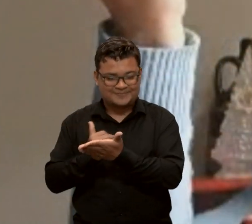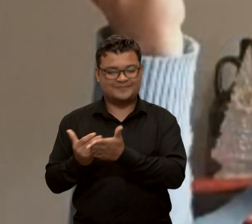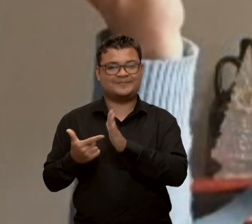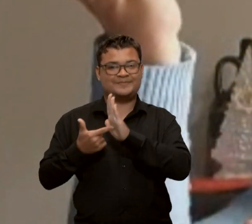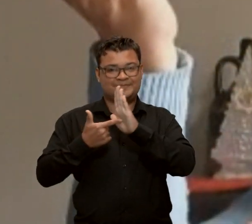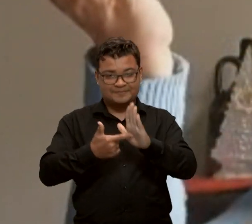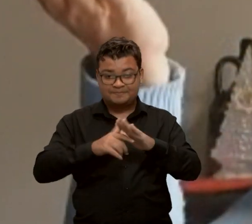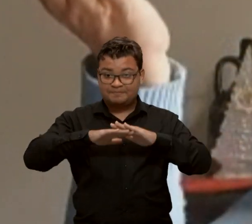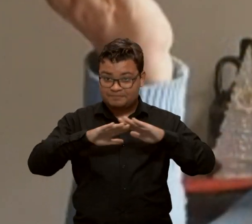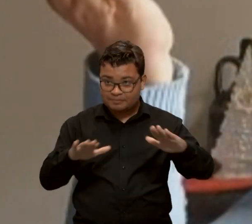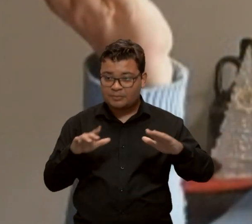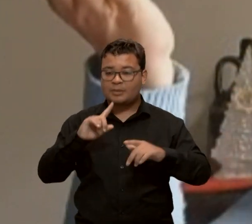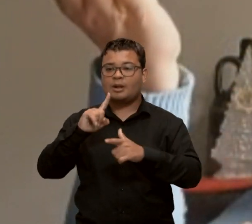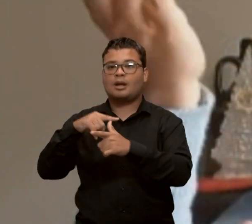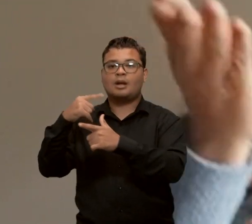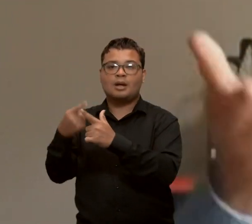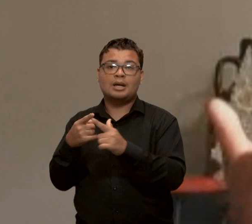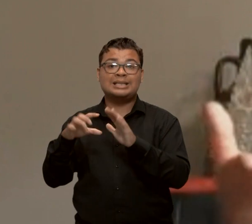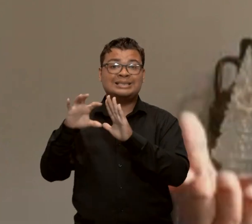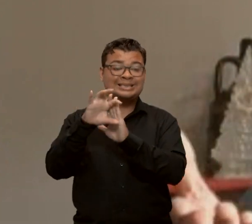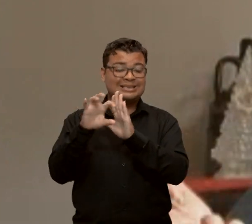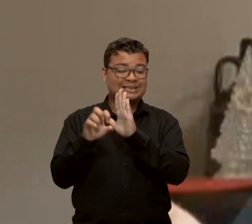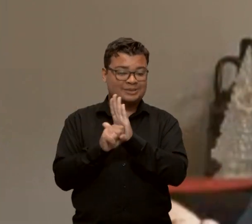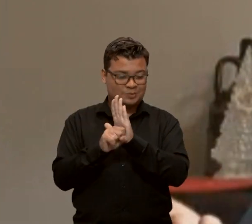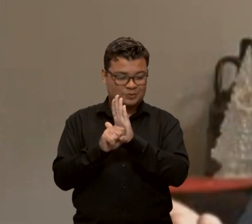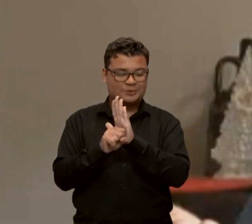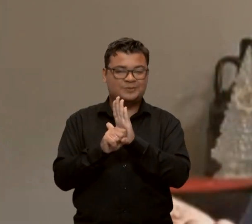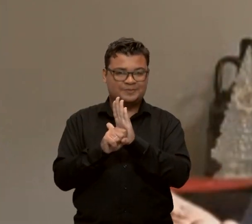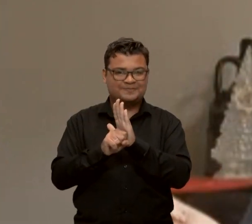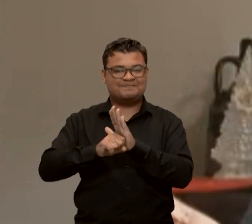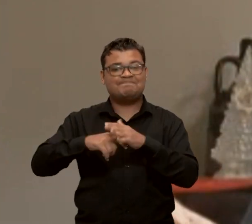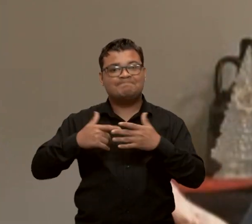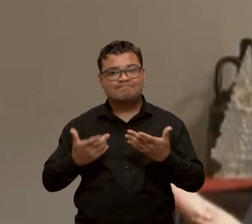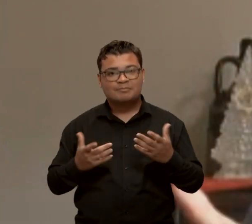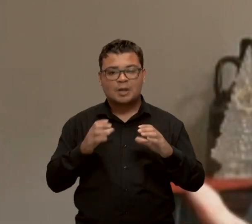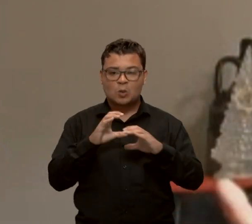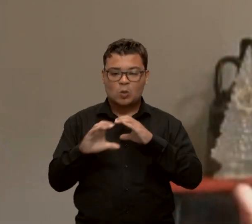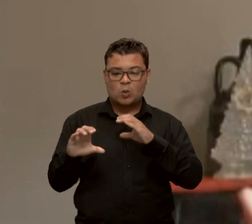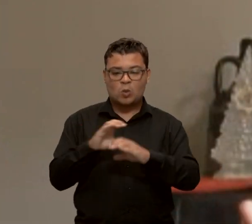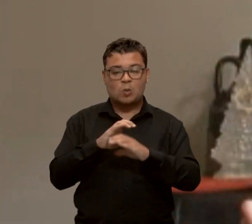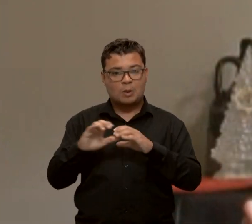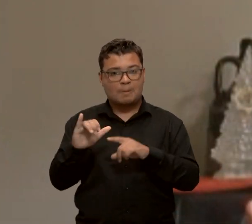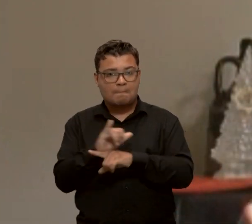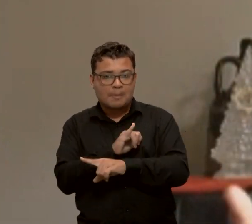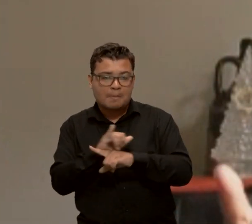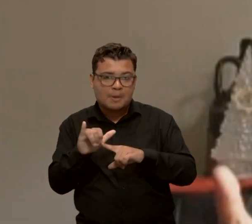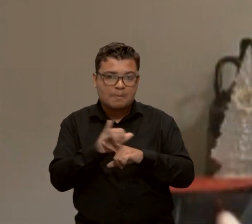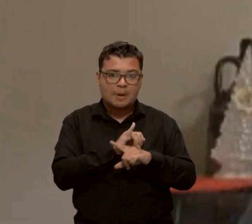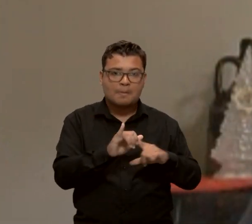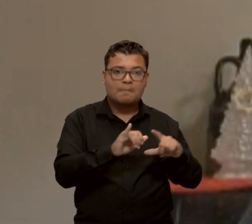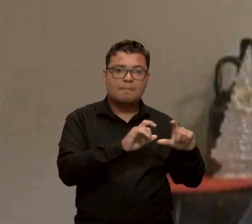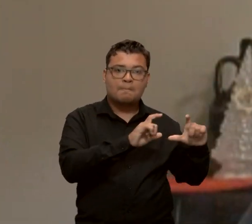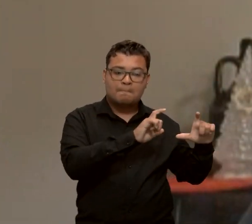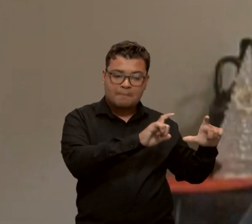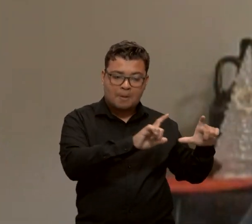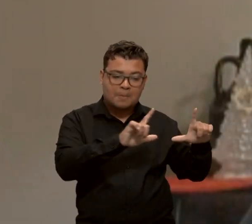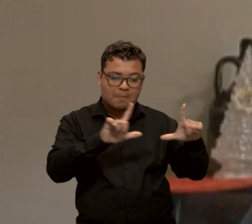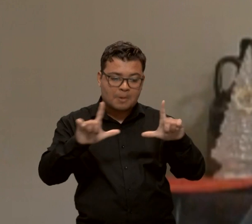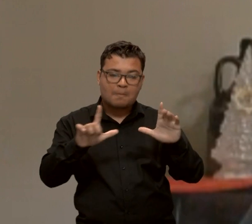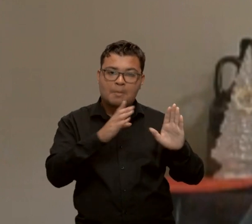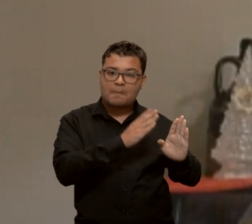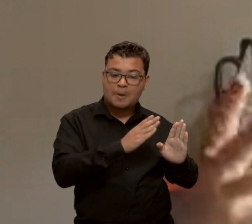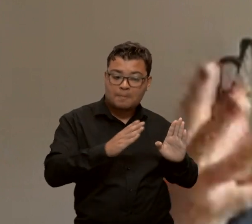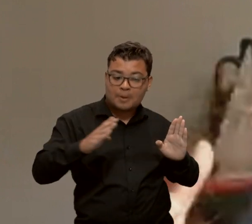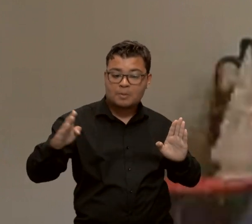para os símbolos. Então, a comunicação alternativa, aumentativa, que é uma das estratégias do